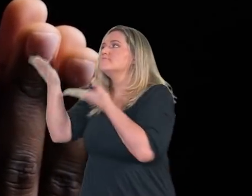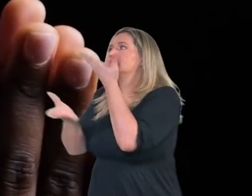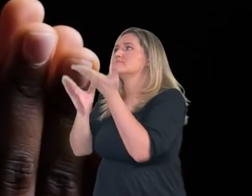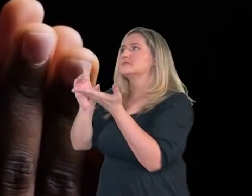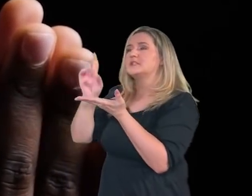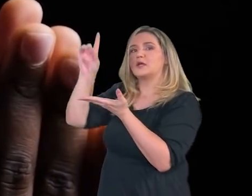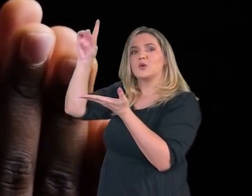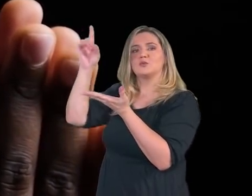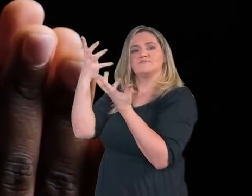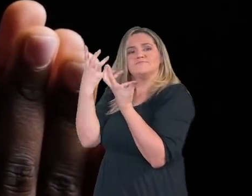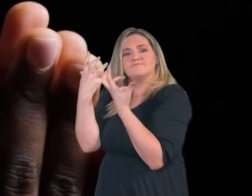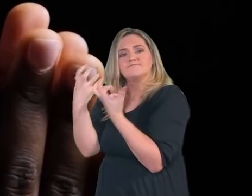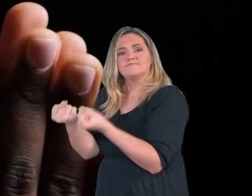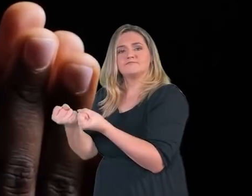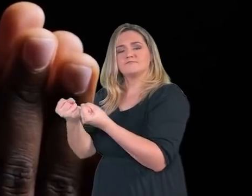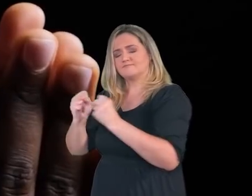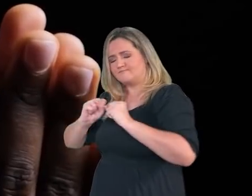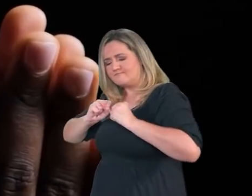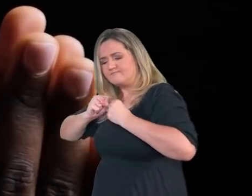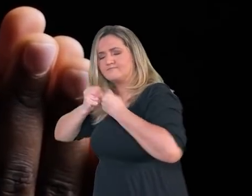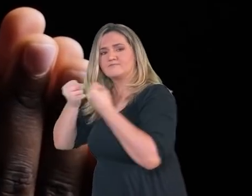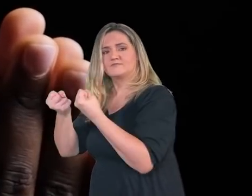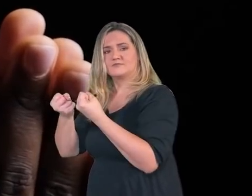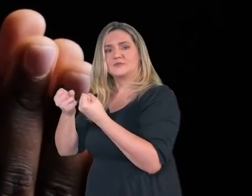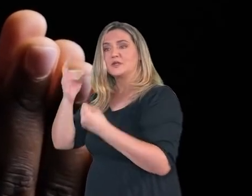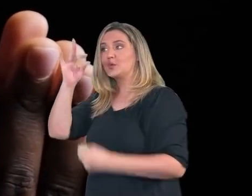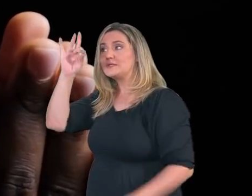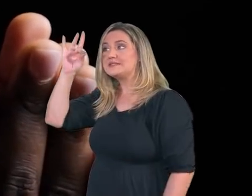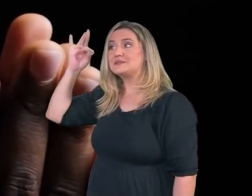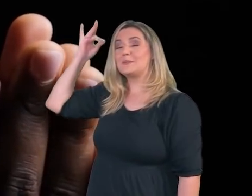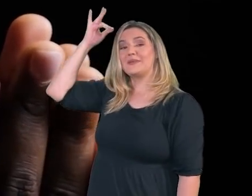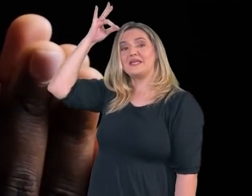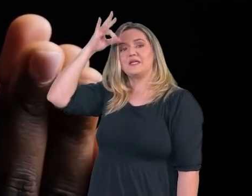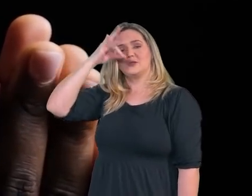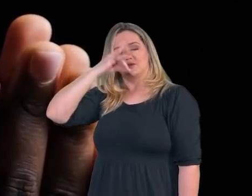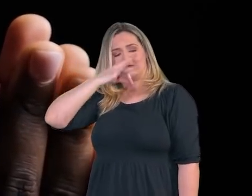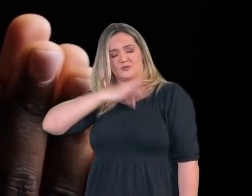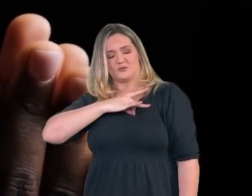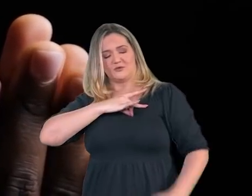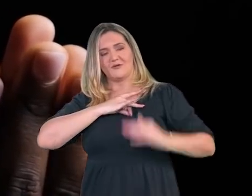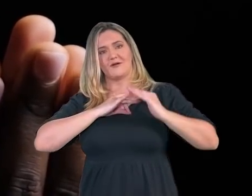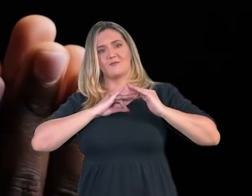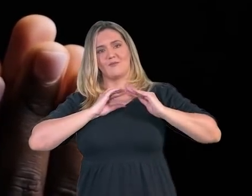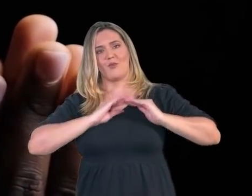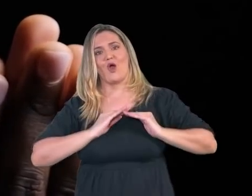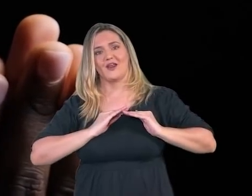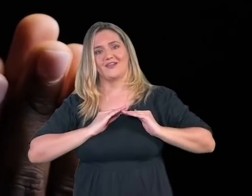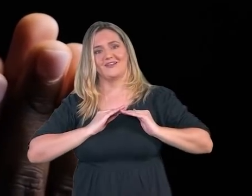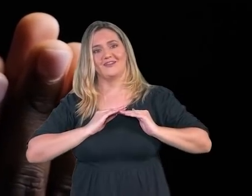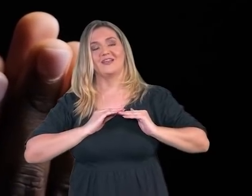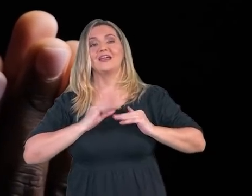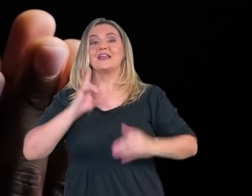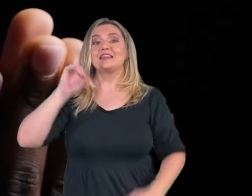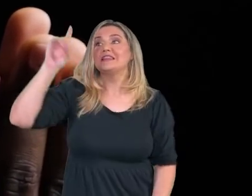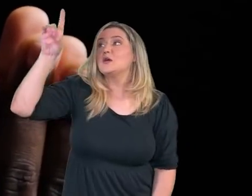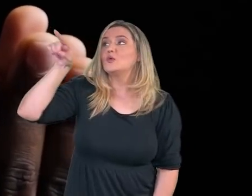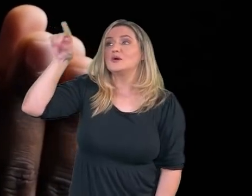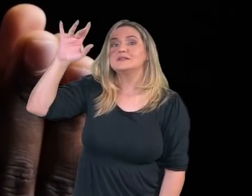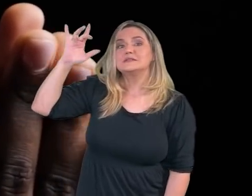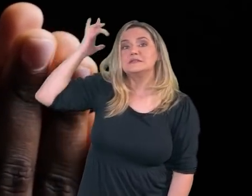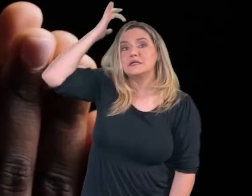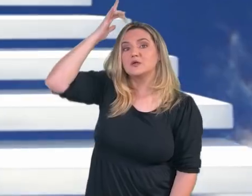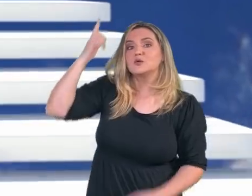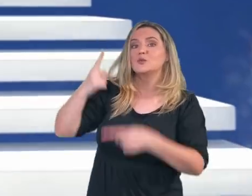é santo, porque se dedicou a Deus e o Espírito Santo mora dentro dele. Deus é santo porque é perfeito,